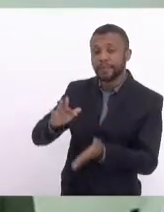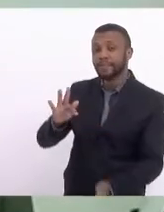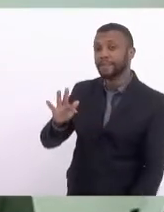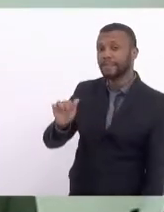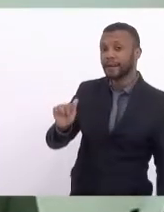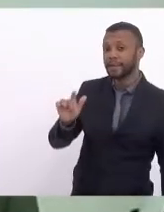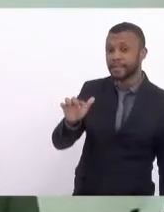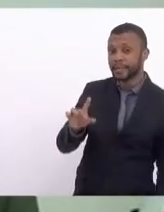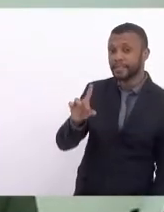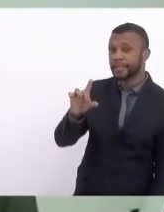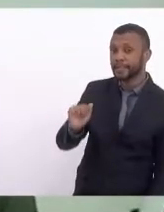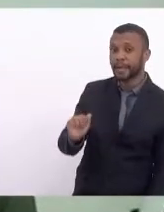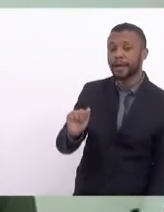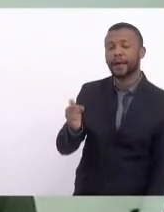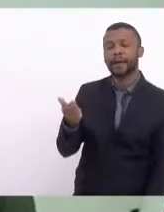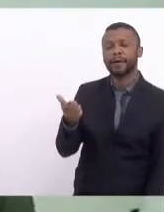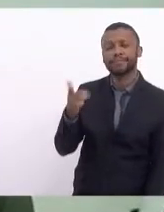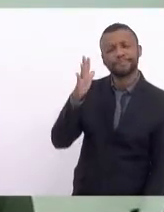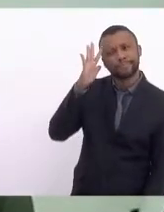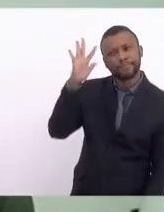estimou,